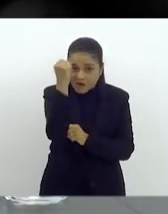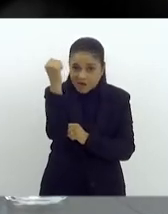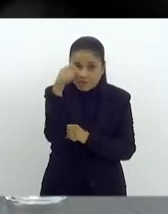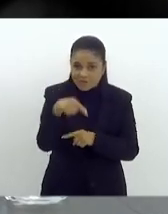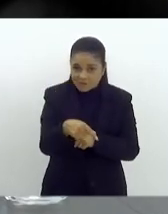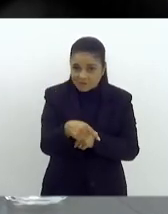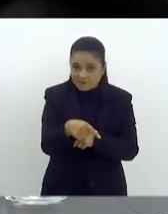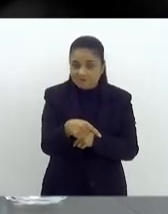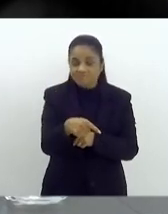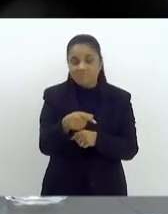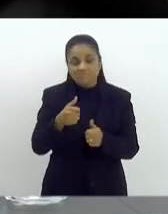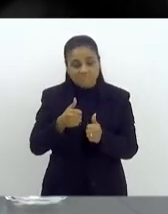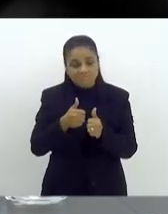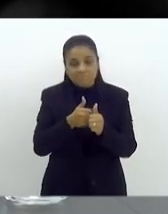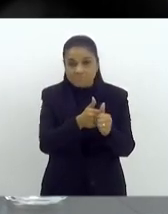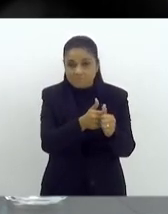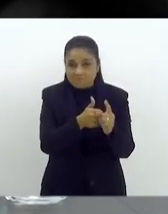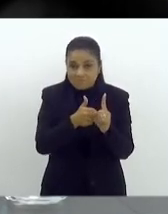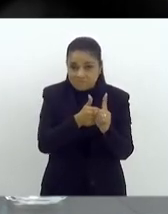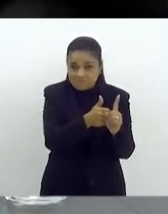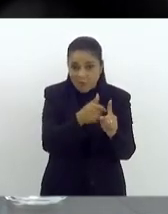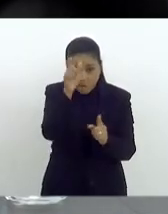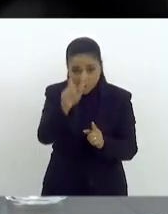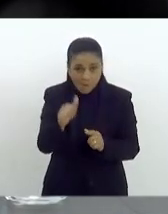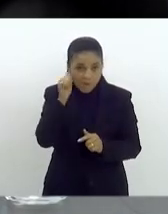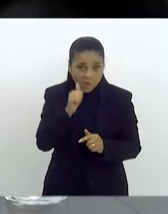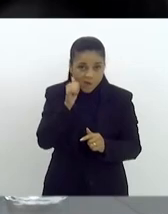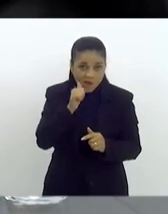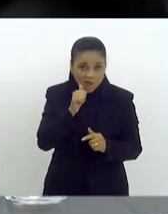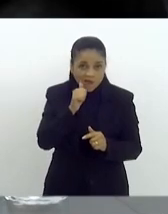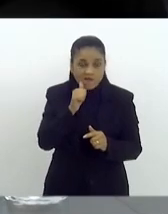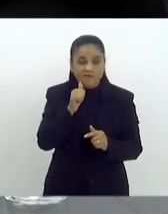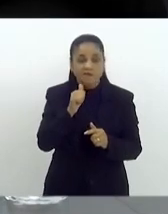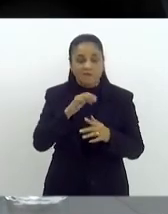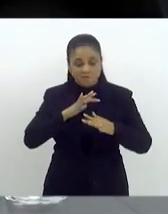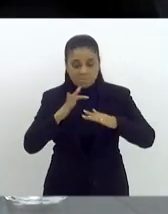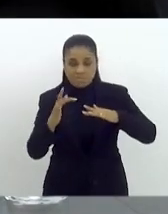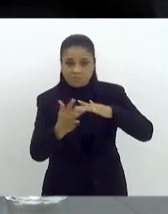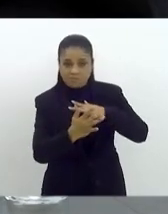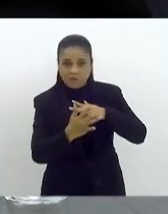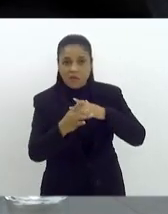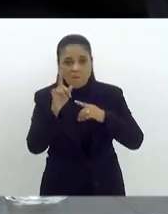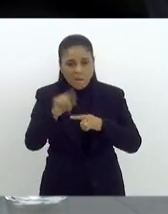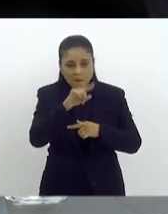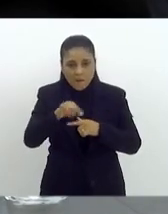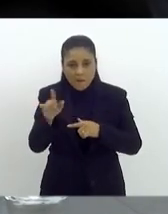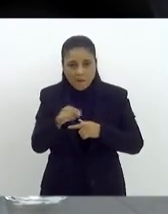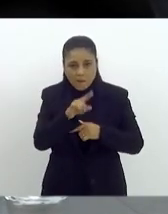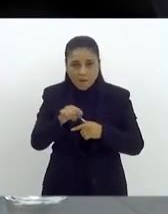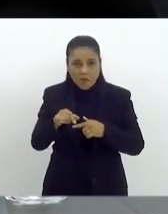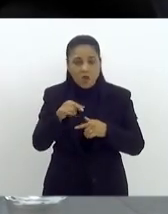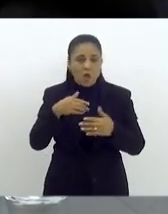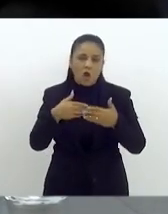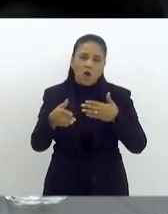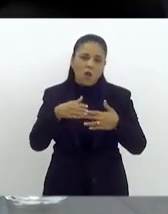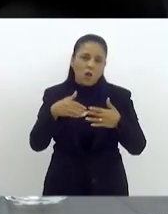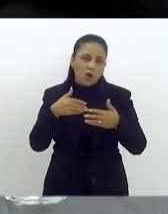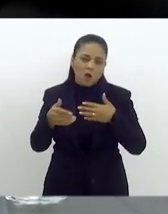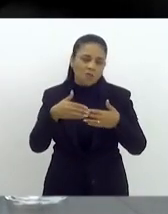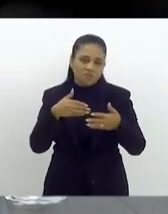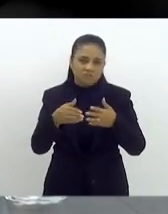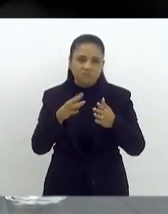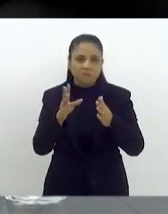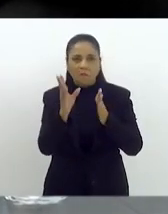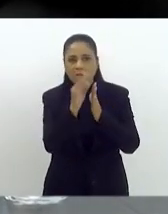por vezes essa mulher vai ter que deixar vai ter que excluir as suas redes sociais Porque qualquer coisa que posta as vezes vai lá o o